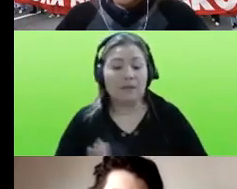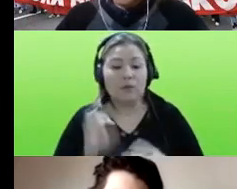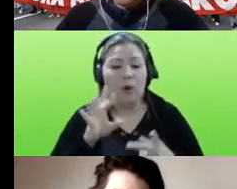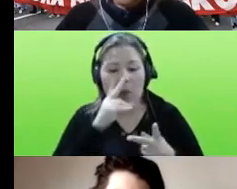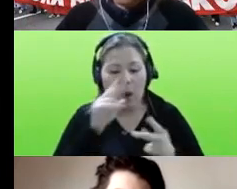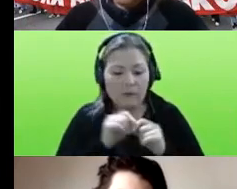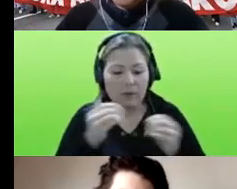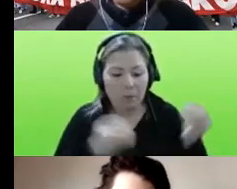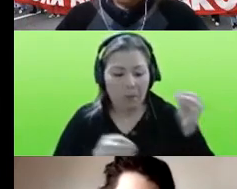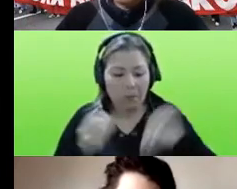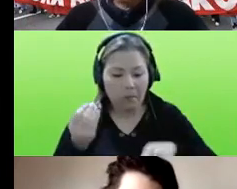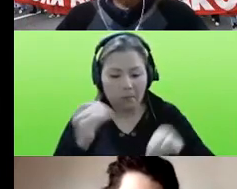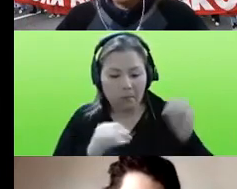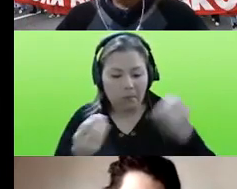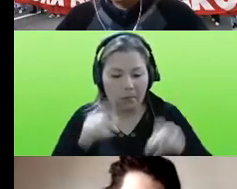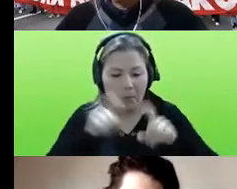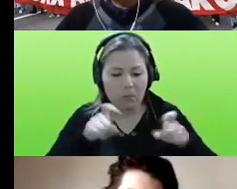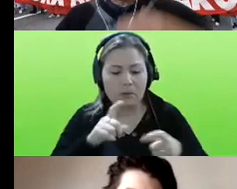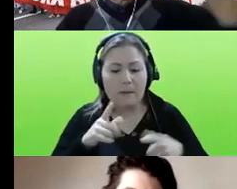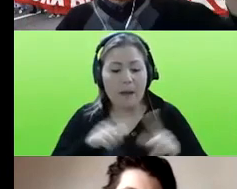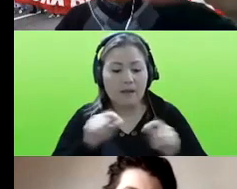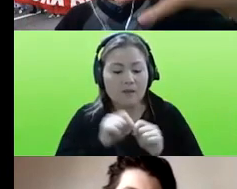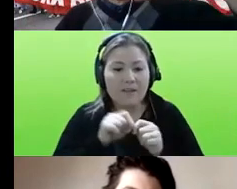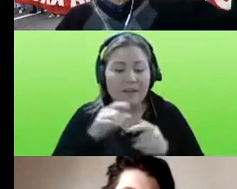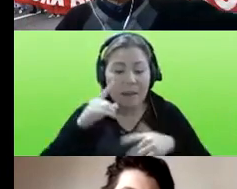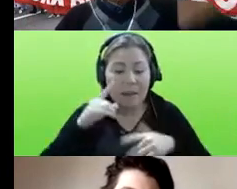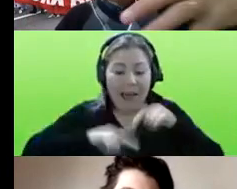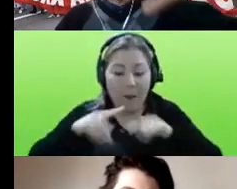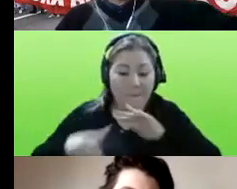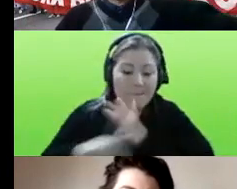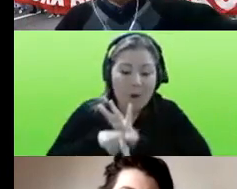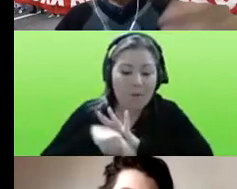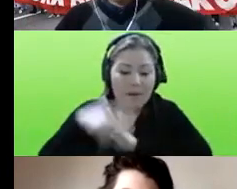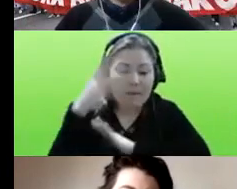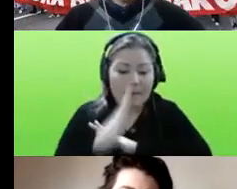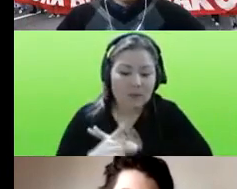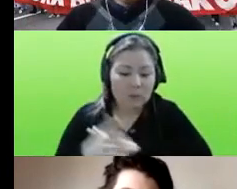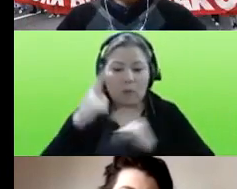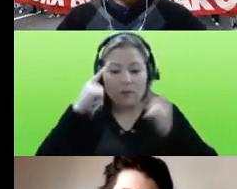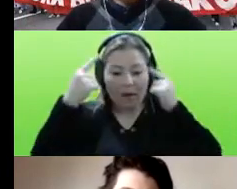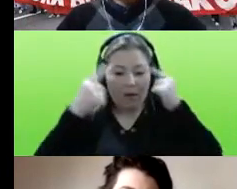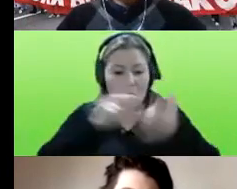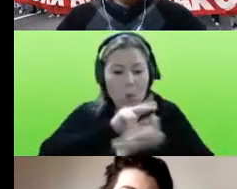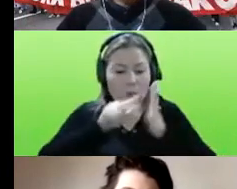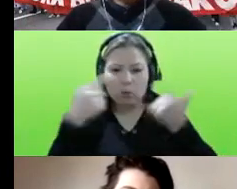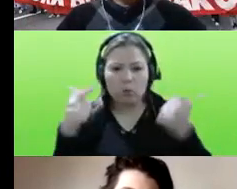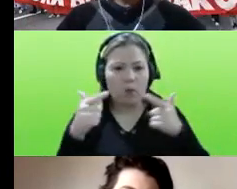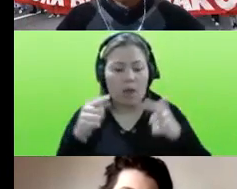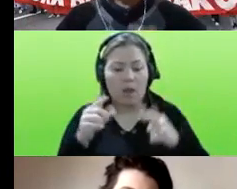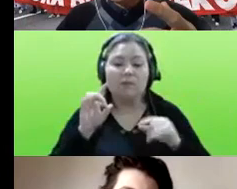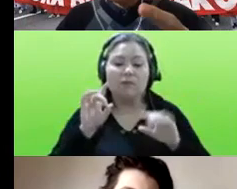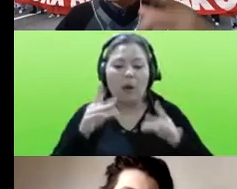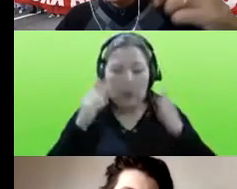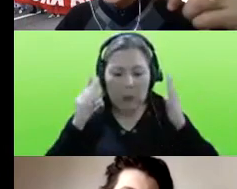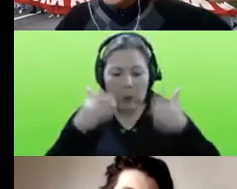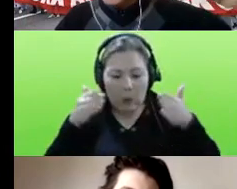automóveis, computadores e celulares, mas não está produzindo coisas inovadoras, criativas, como poderia. E aí diz,